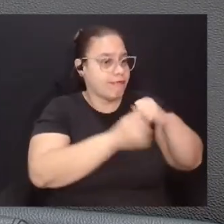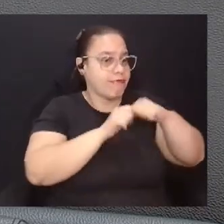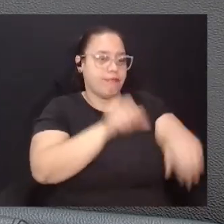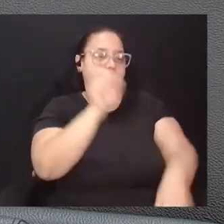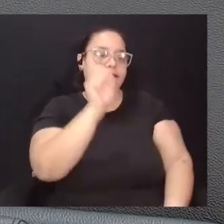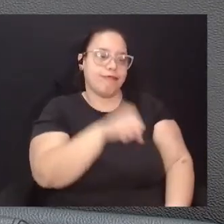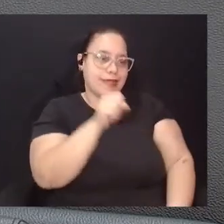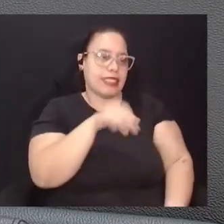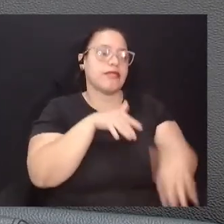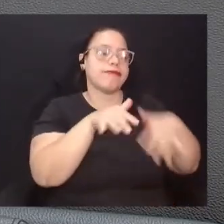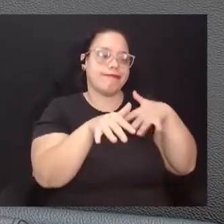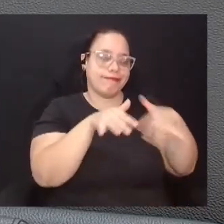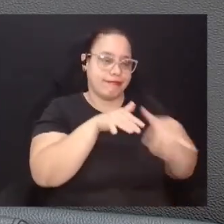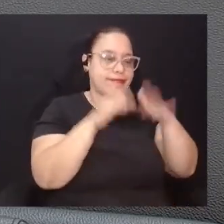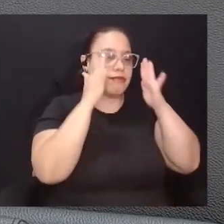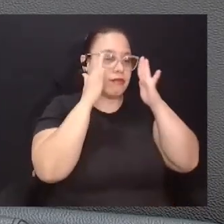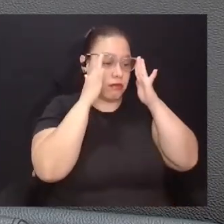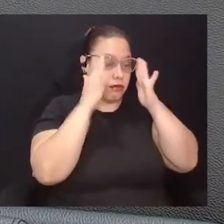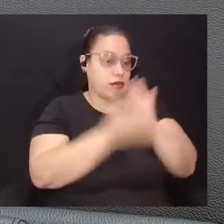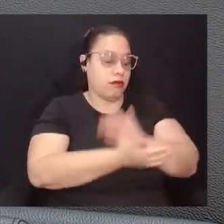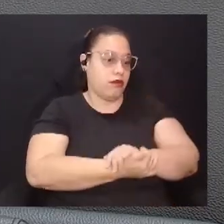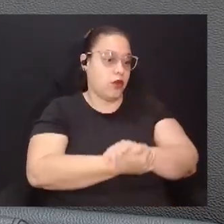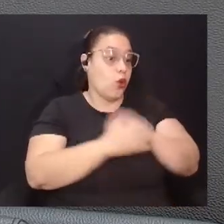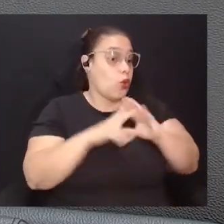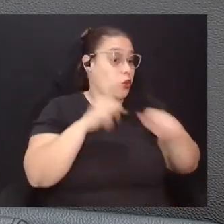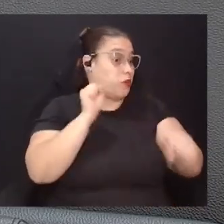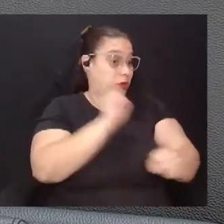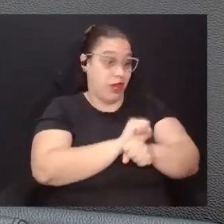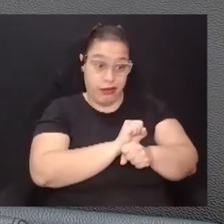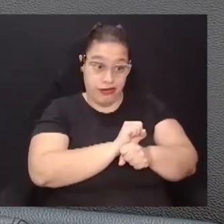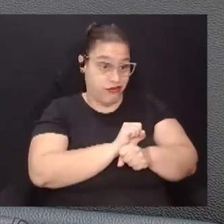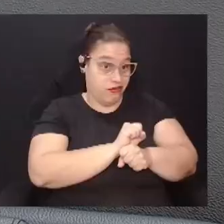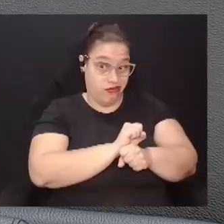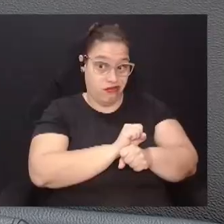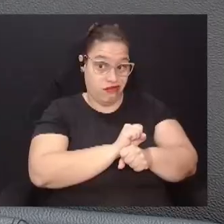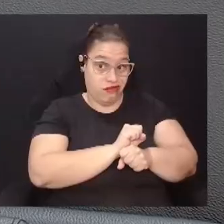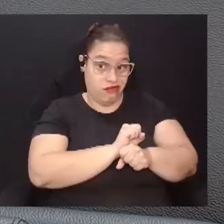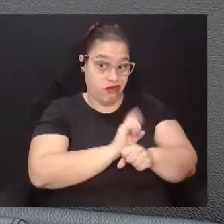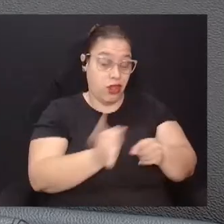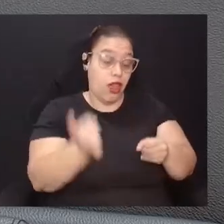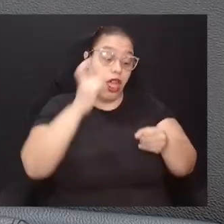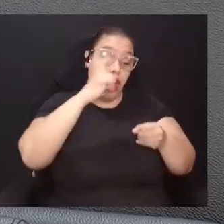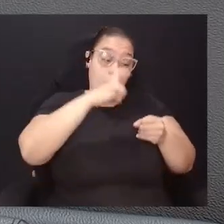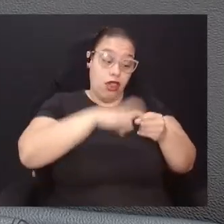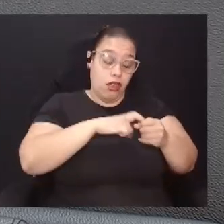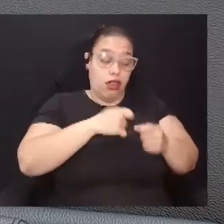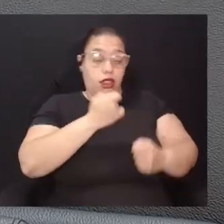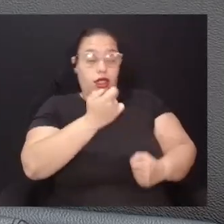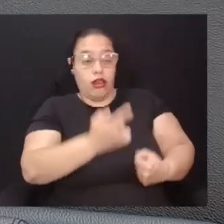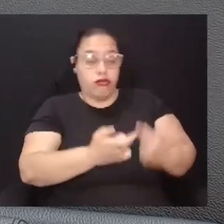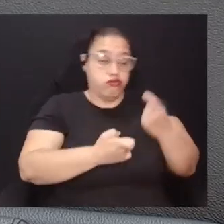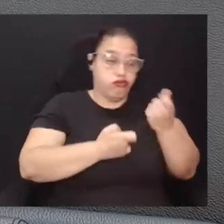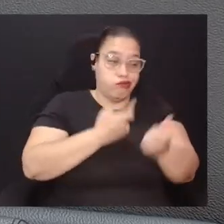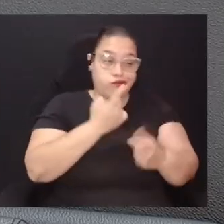pandemia, aí sim foi o grande momento, né, onde tudo parou, né, e aí depois a gente está tá voltando ainda num processo